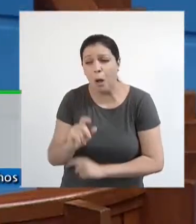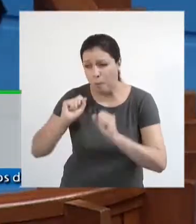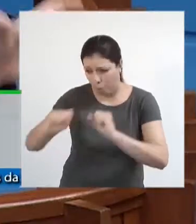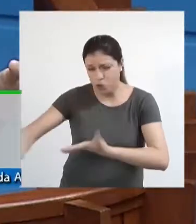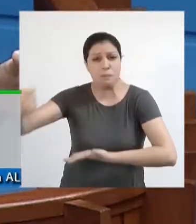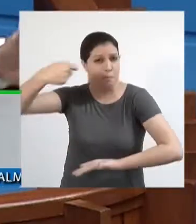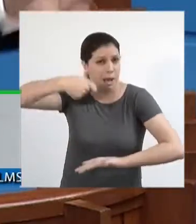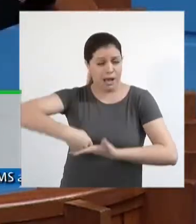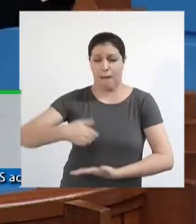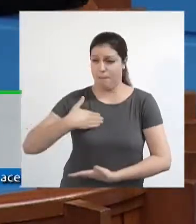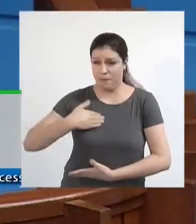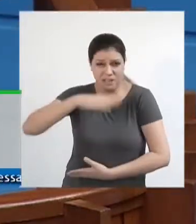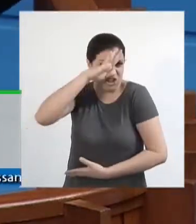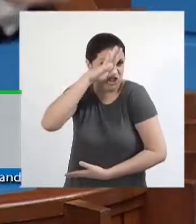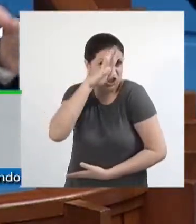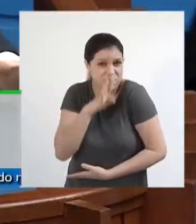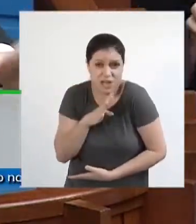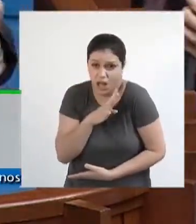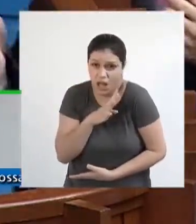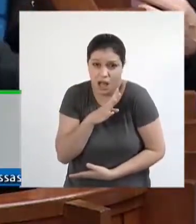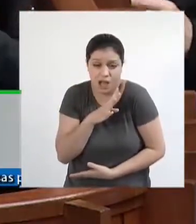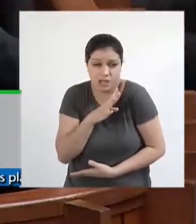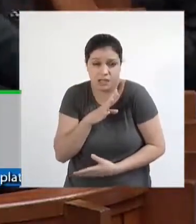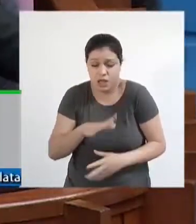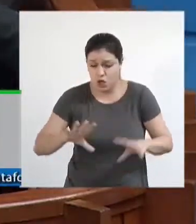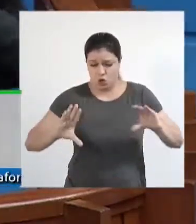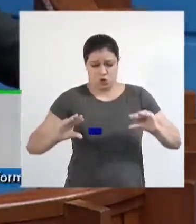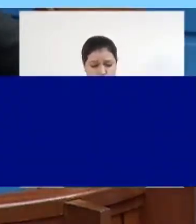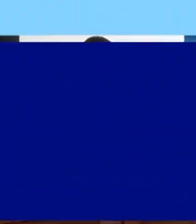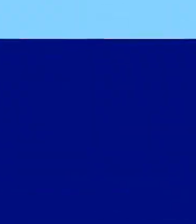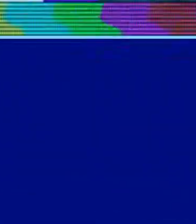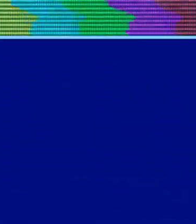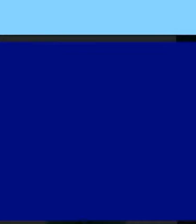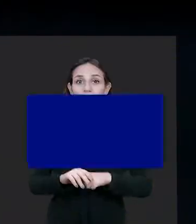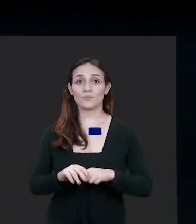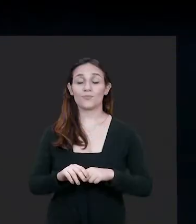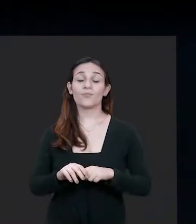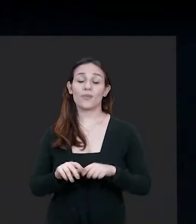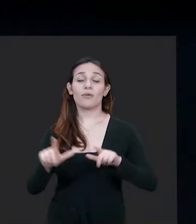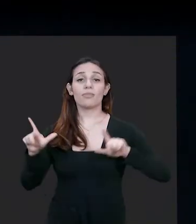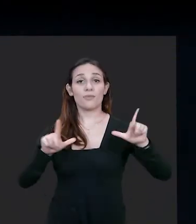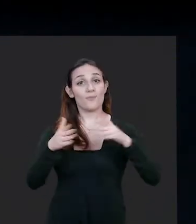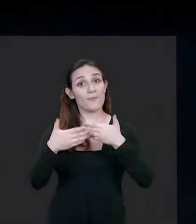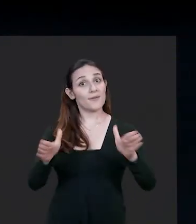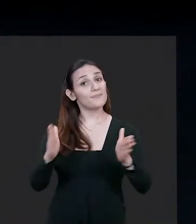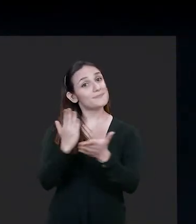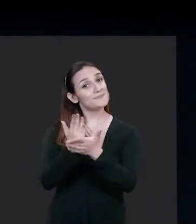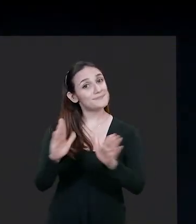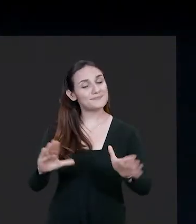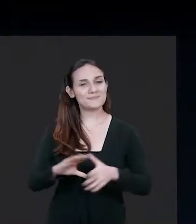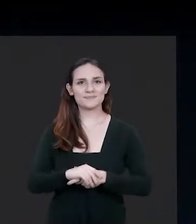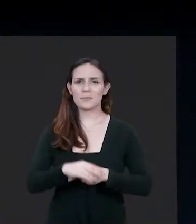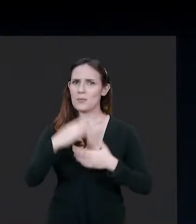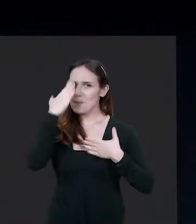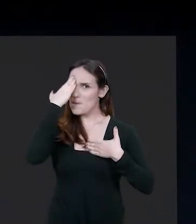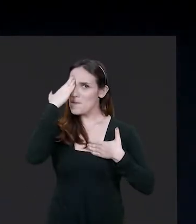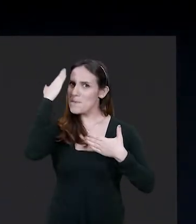entrada gratuita na poltrona mais confortável da sala, eu não vou. E o TV Aberta fica por aqui.